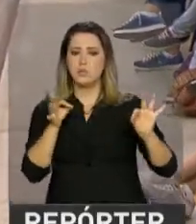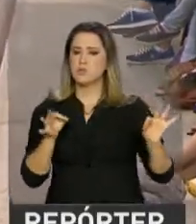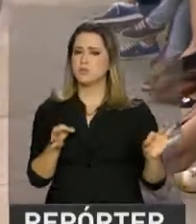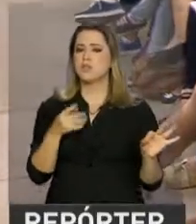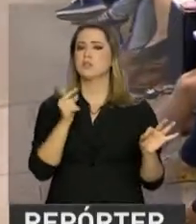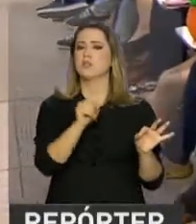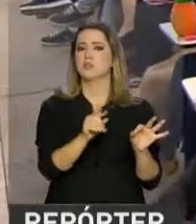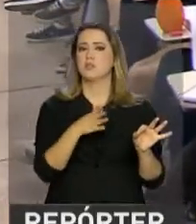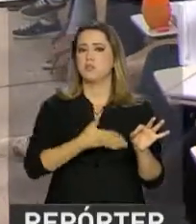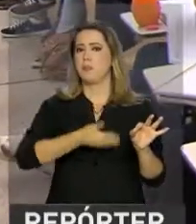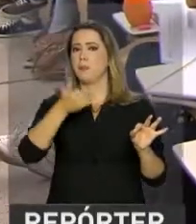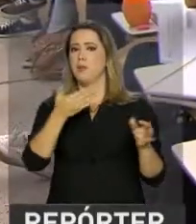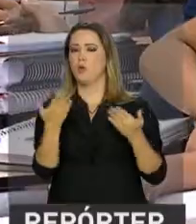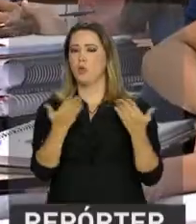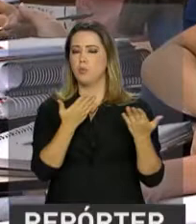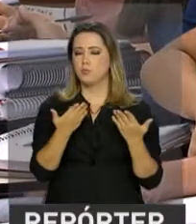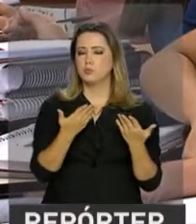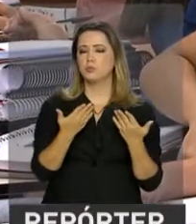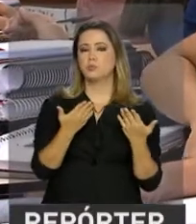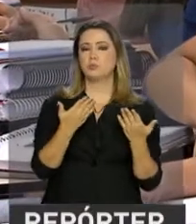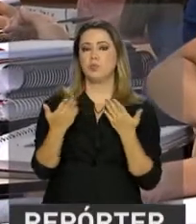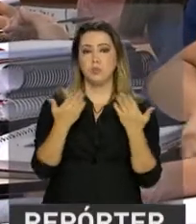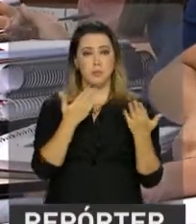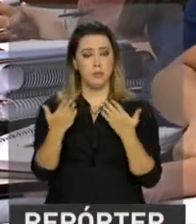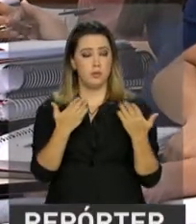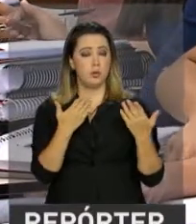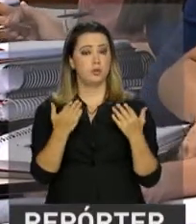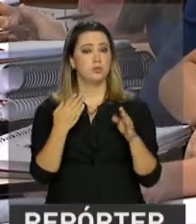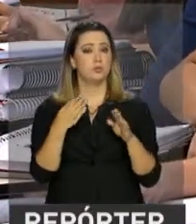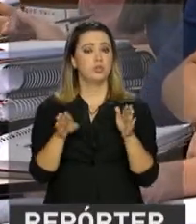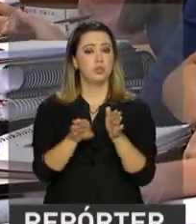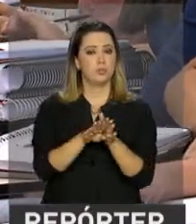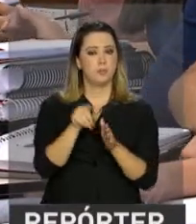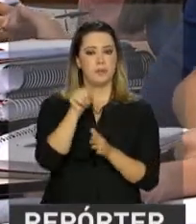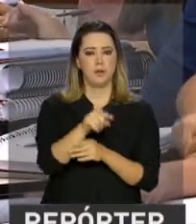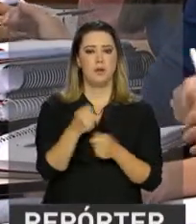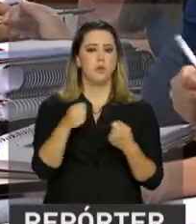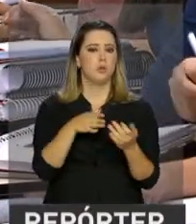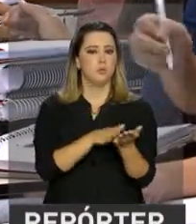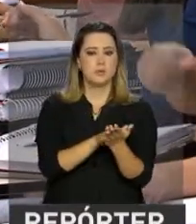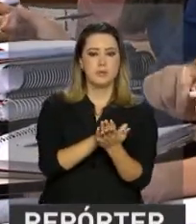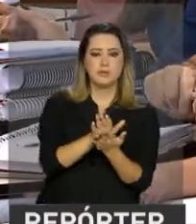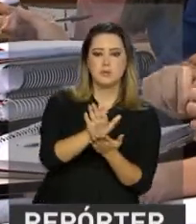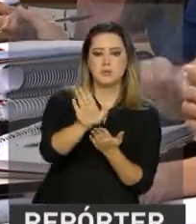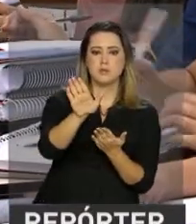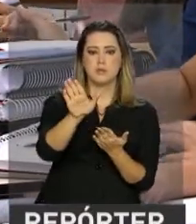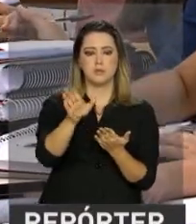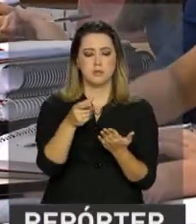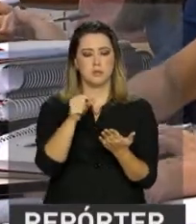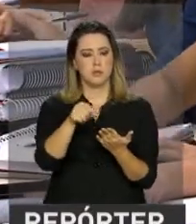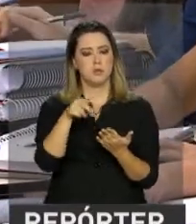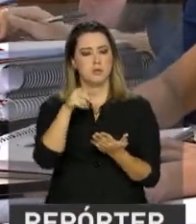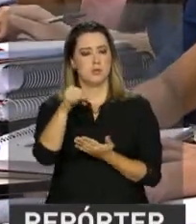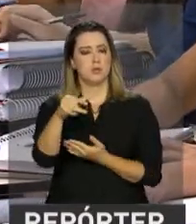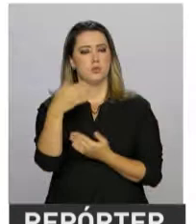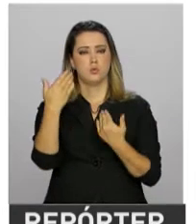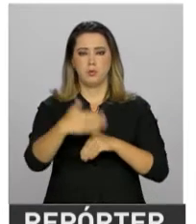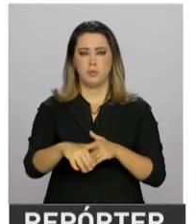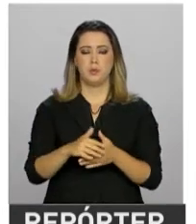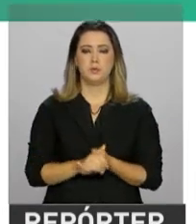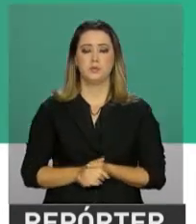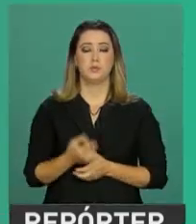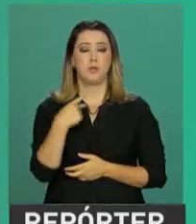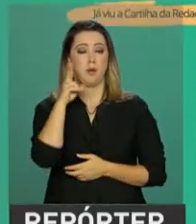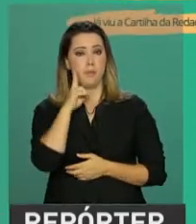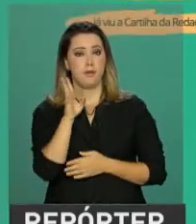ea melhor forma de chegar o aluno não precisa levar o cartão de confirmação impresso no dia da prova para